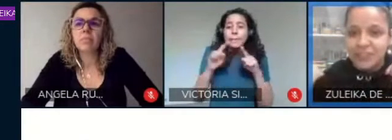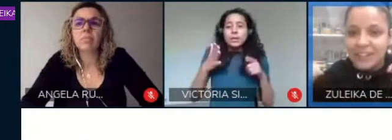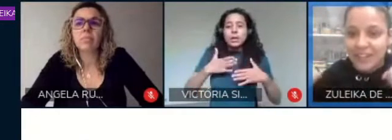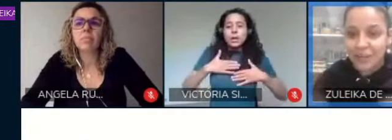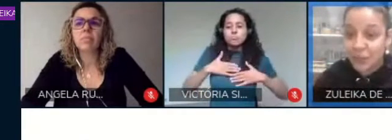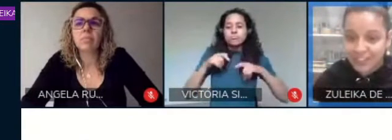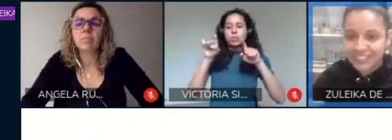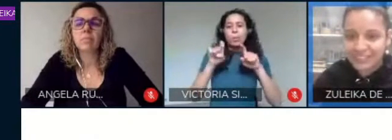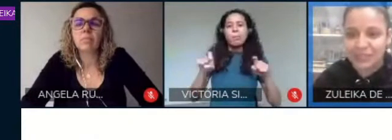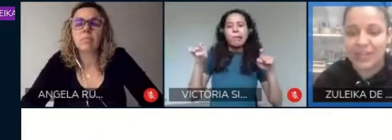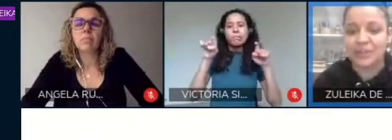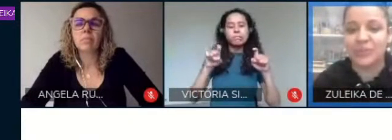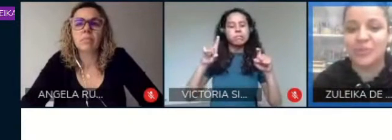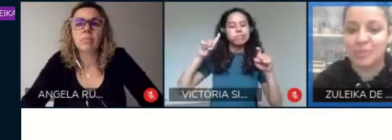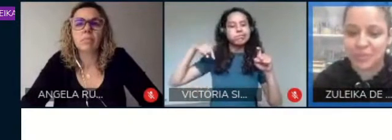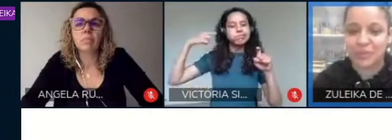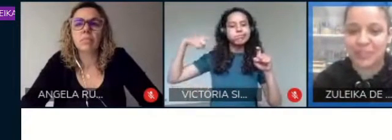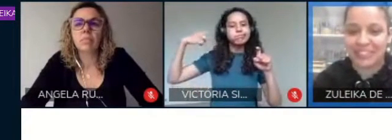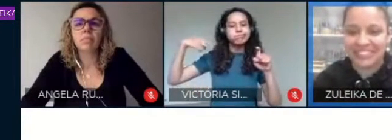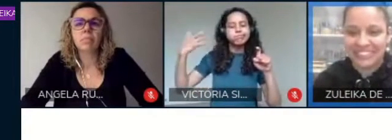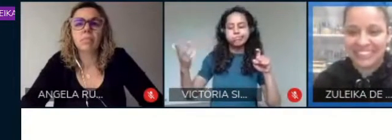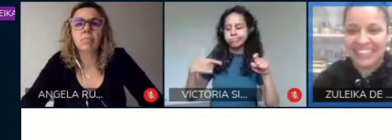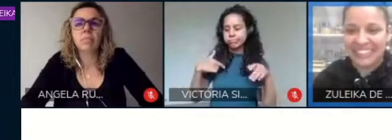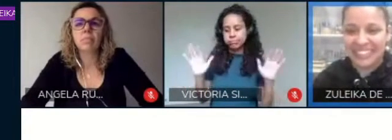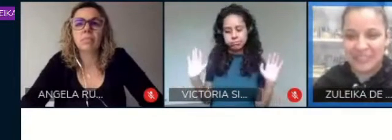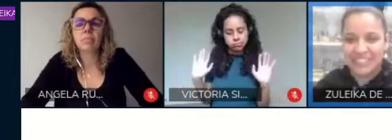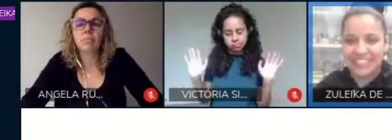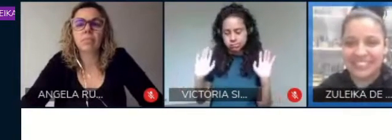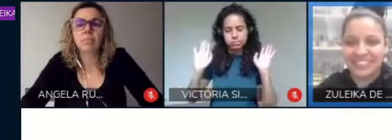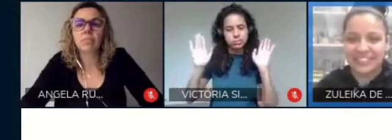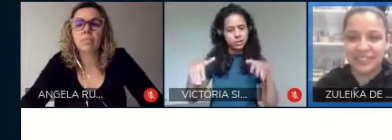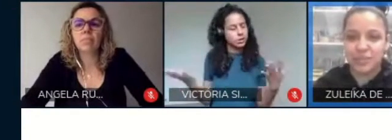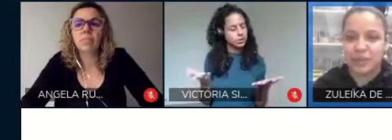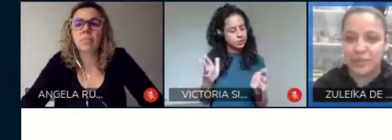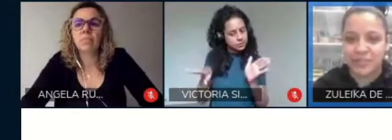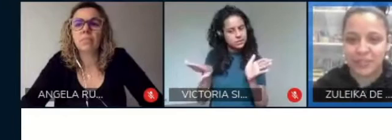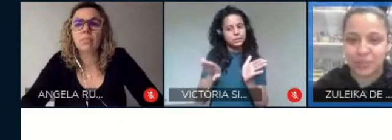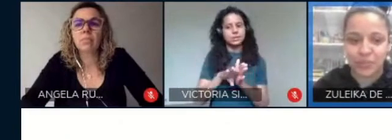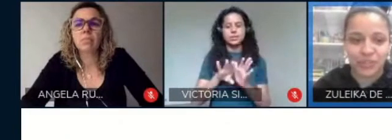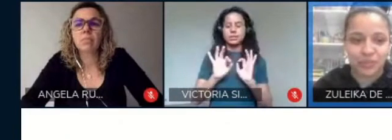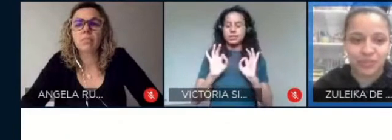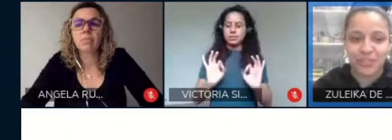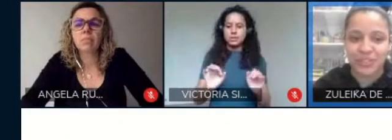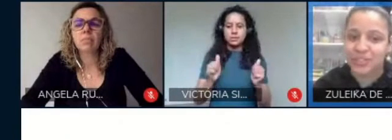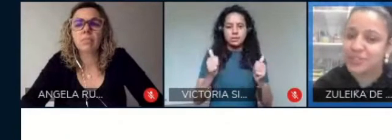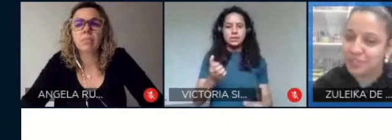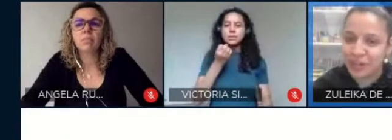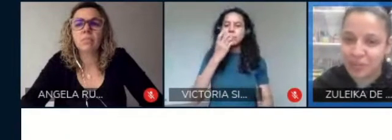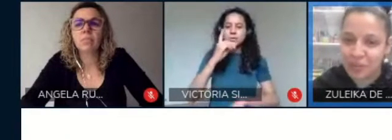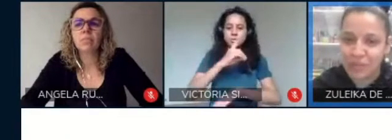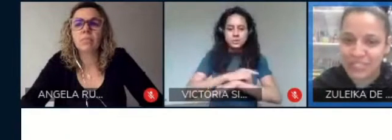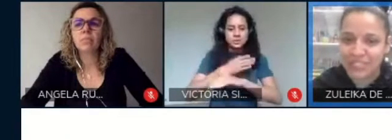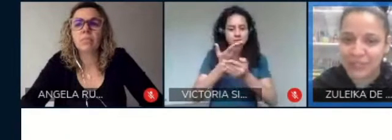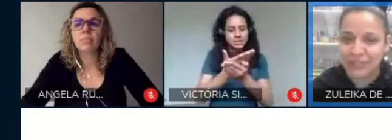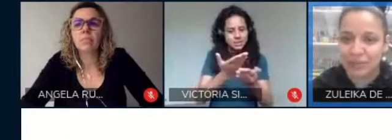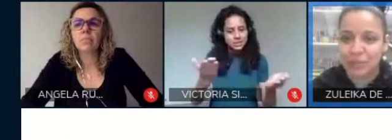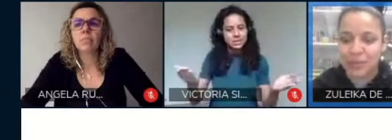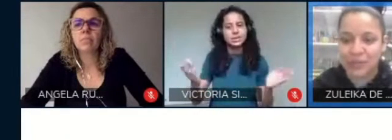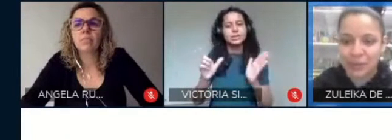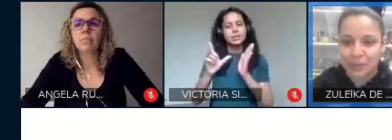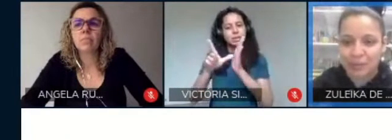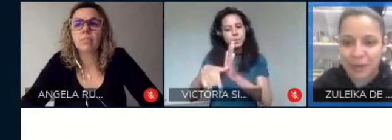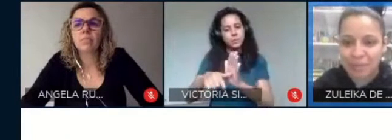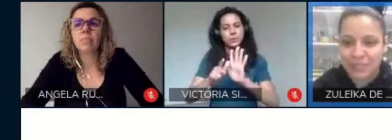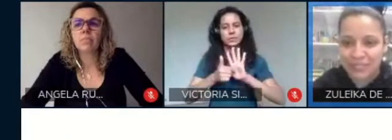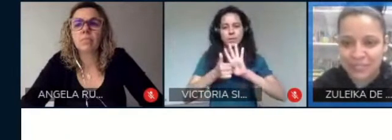enlouqueceu agora, no horário do curso, mas eu tô aqui, tá bem? Espero que seja um bom dia para vocês. No final eu me apresento, então,